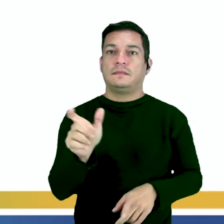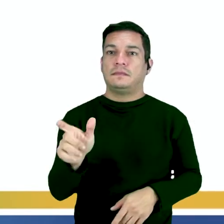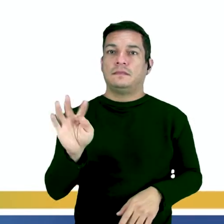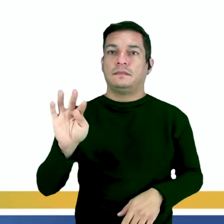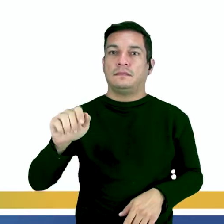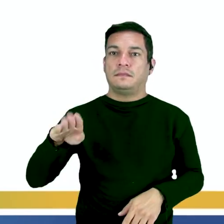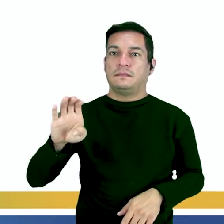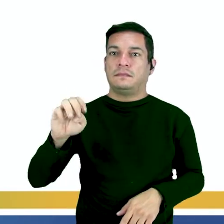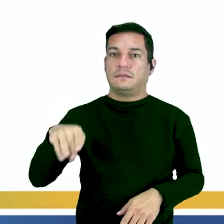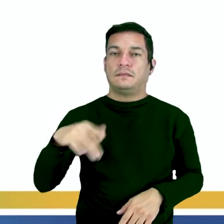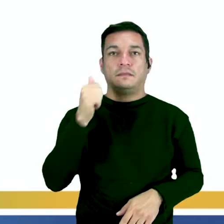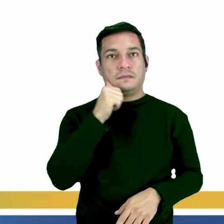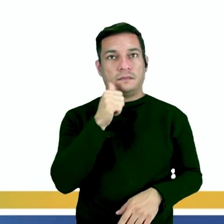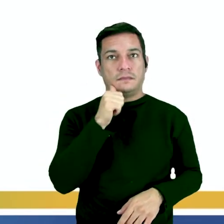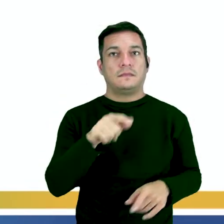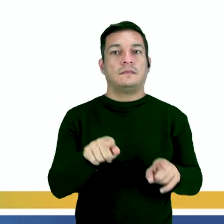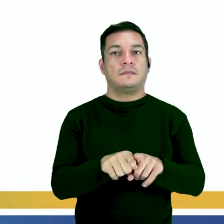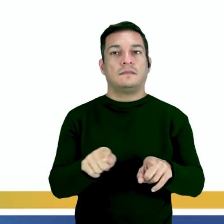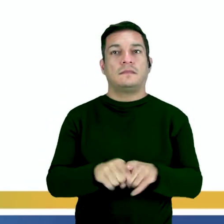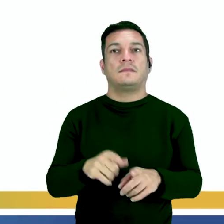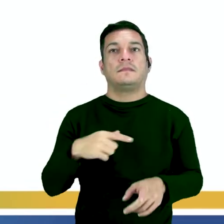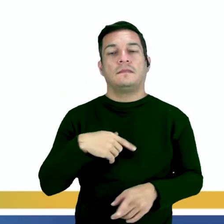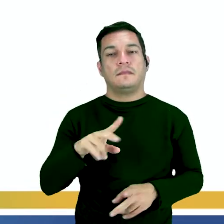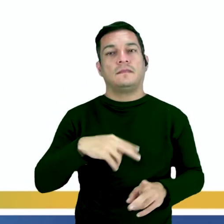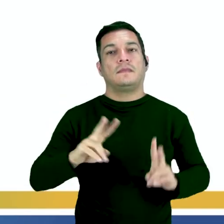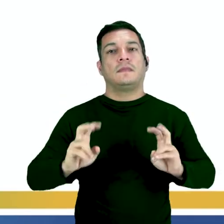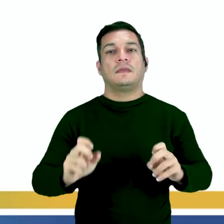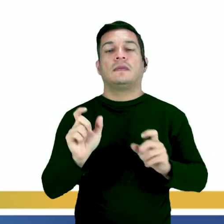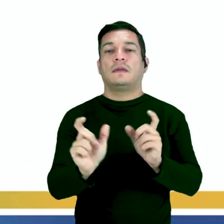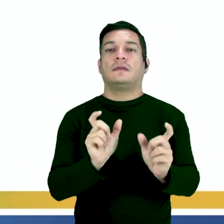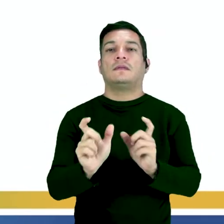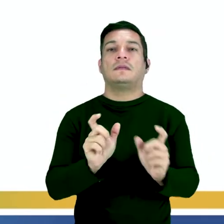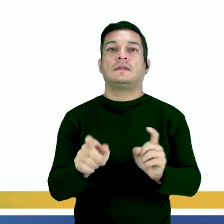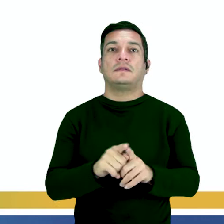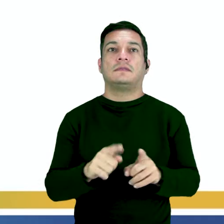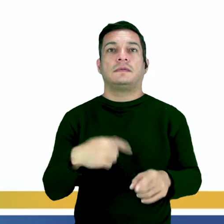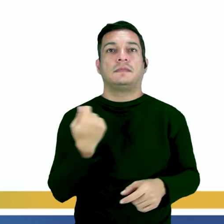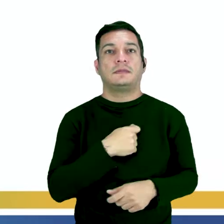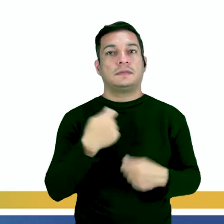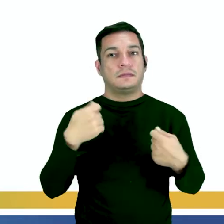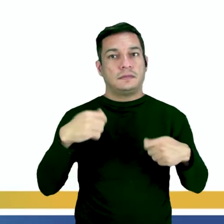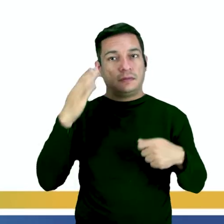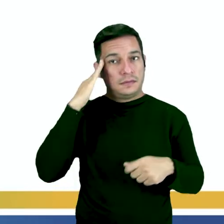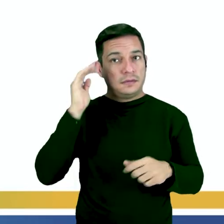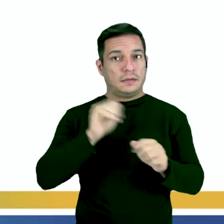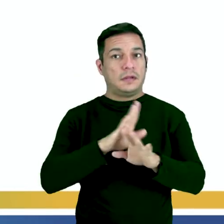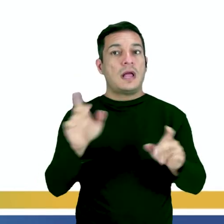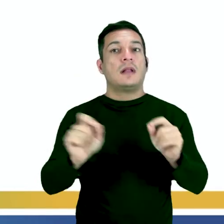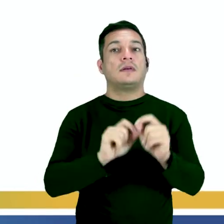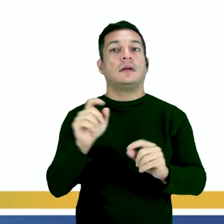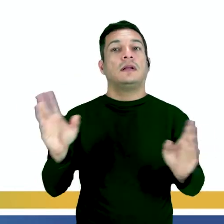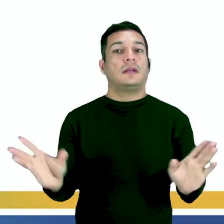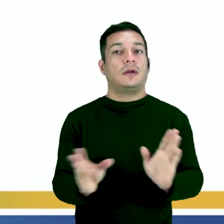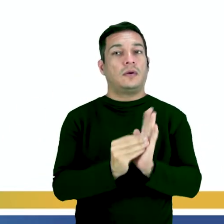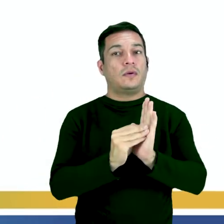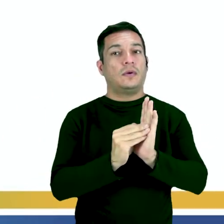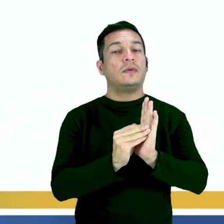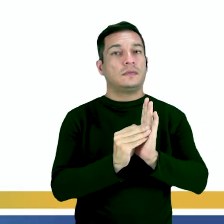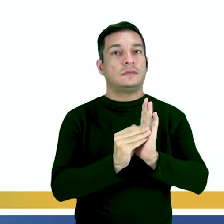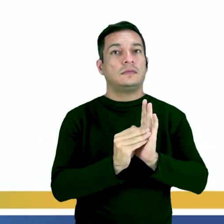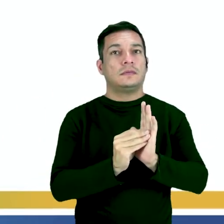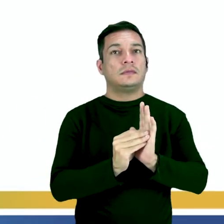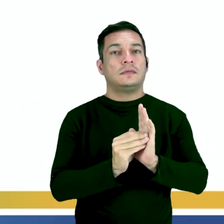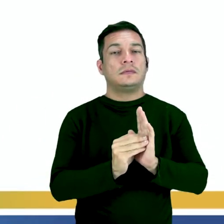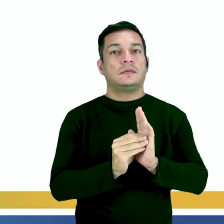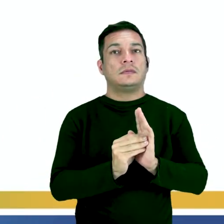As mulheres também. Quando nós observamos essas palavras, já devemos entender que ela está adicionando. Não